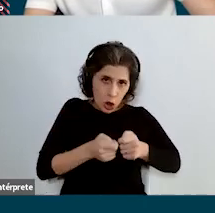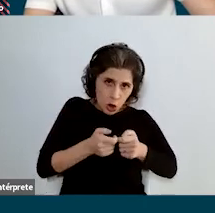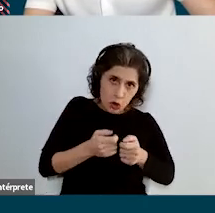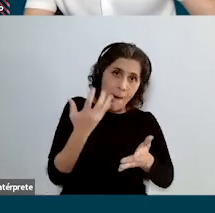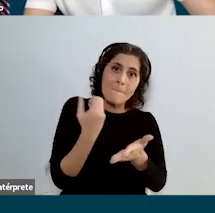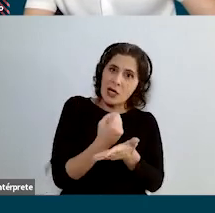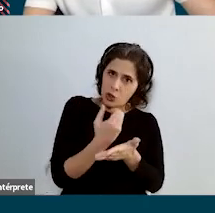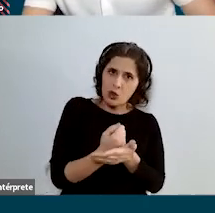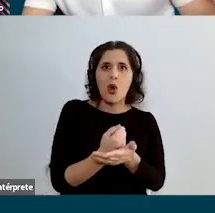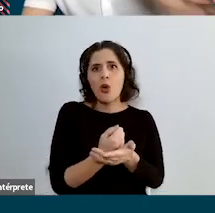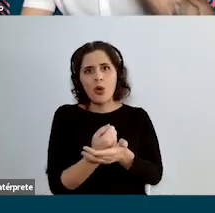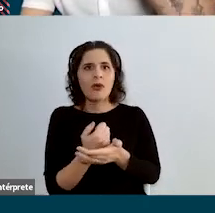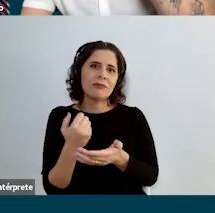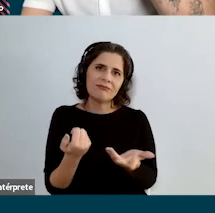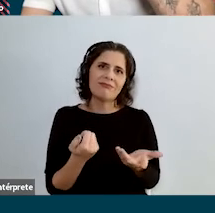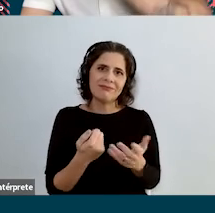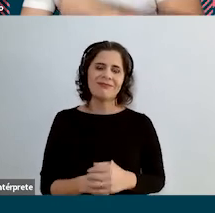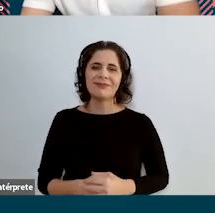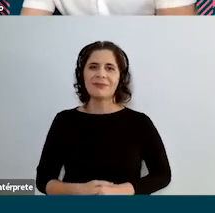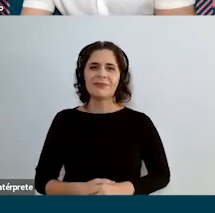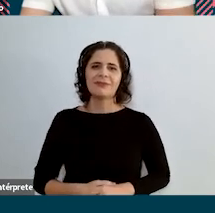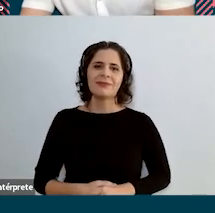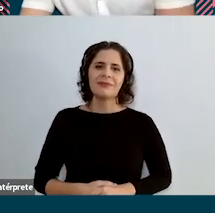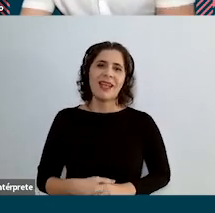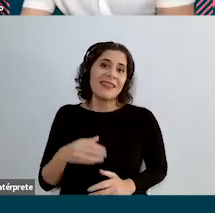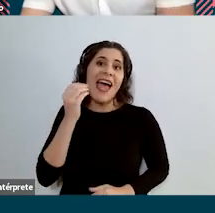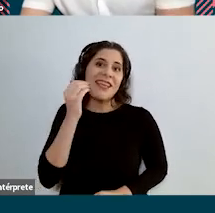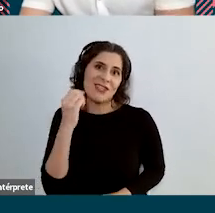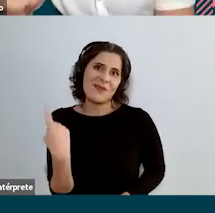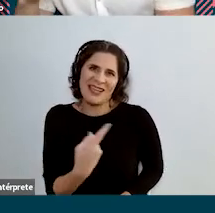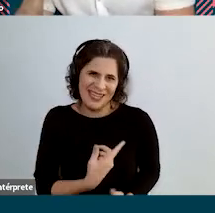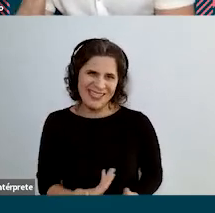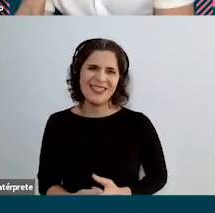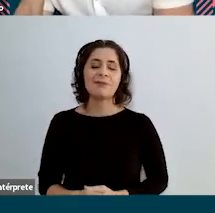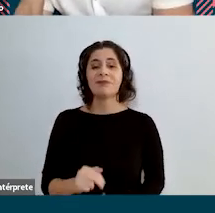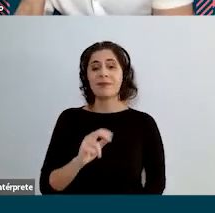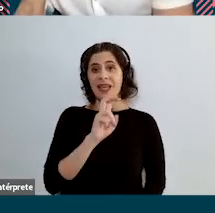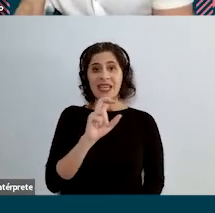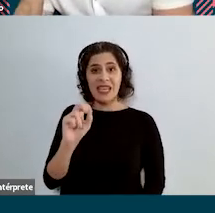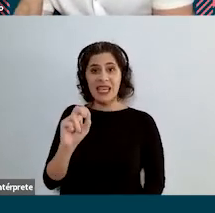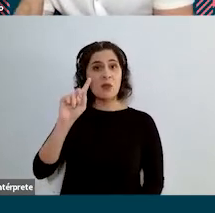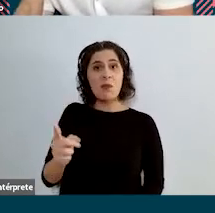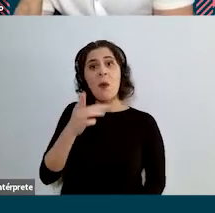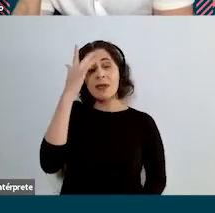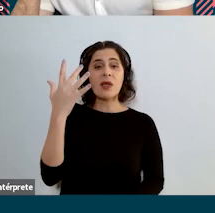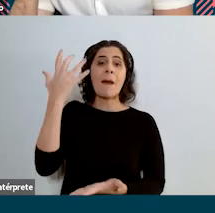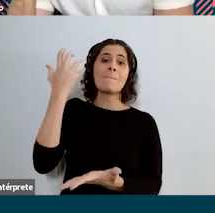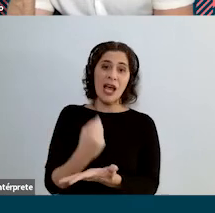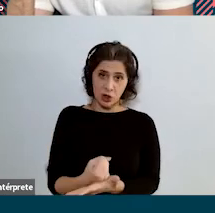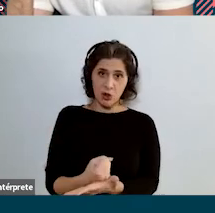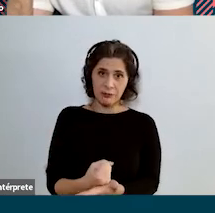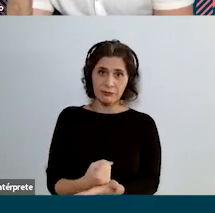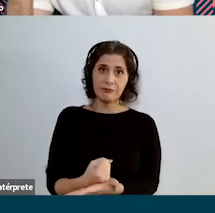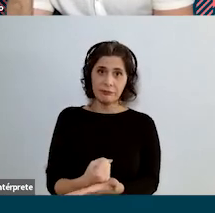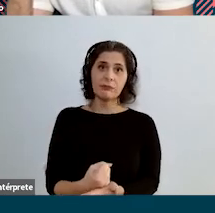edição jogando ali com nós, fazendo um teste para a gente, né? Praticamente. 500 mil downloads, a gente tem um